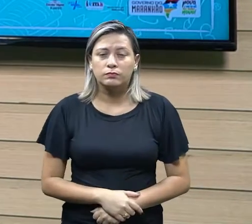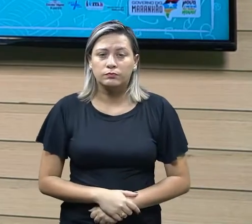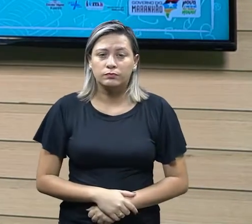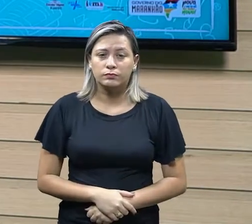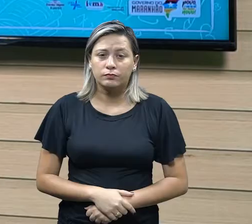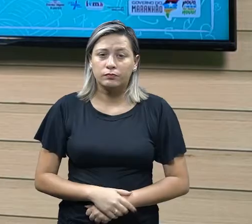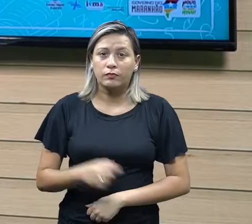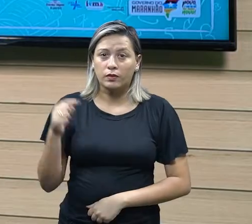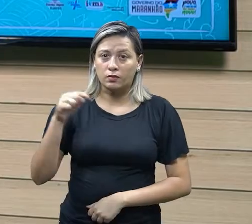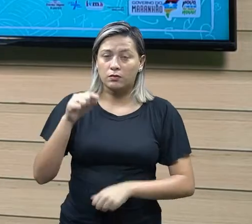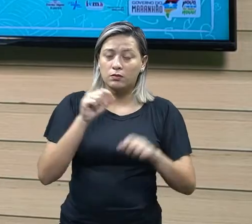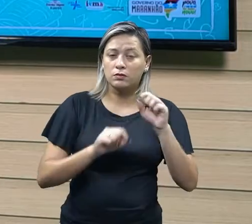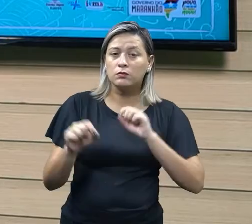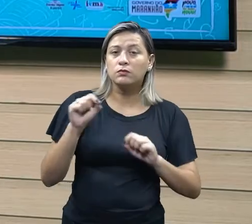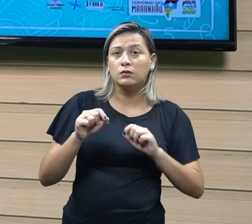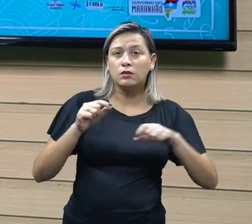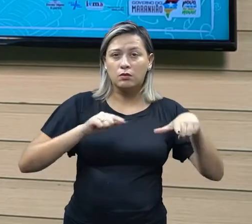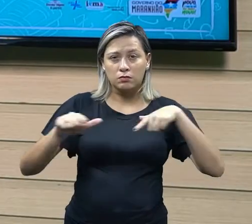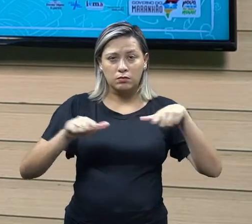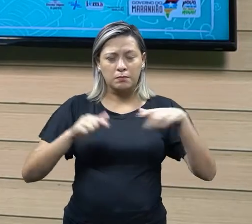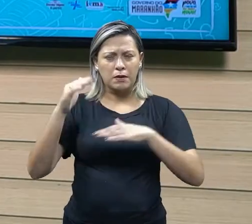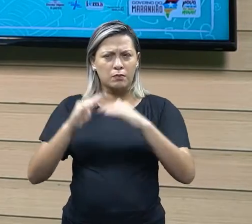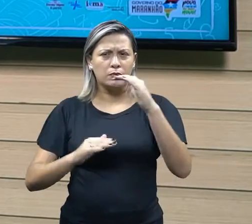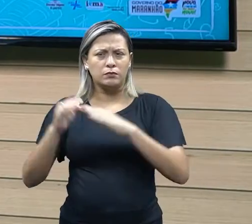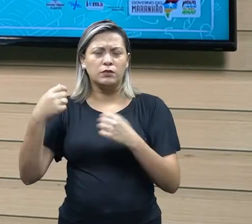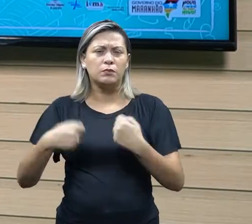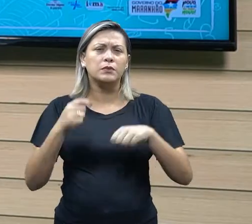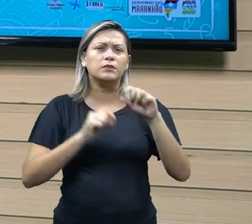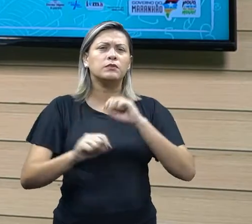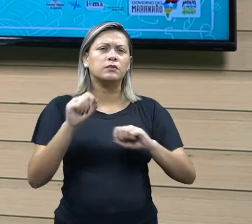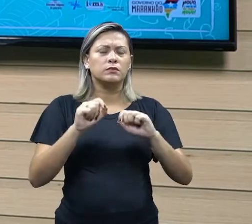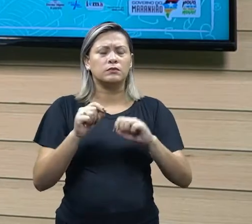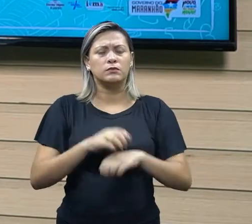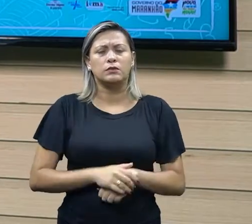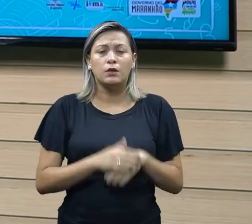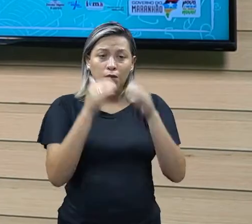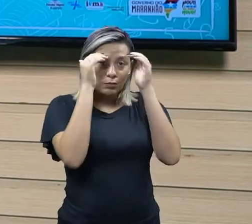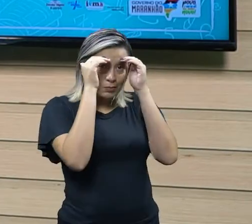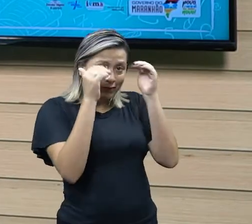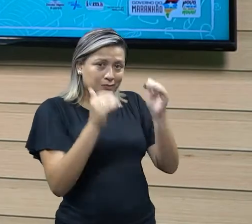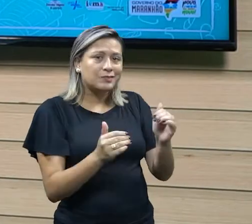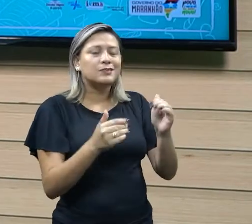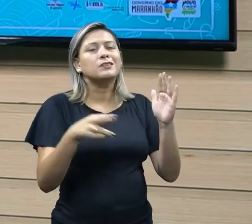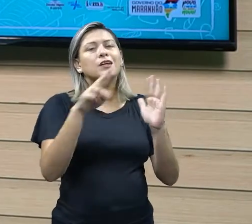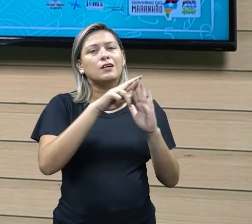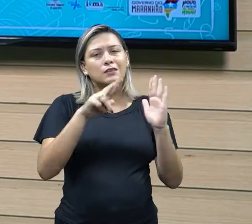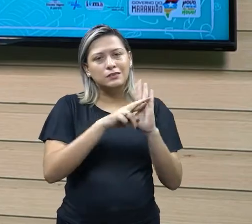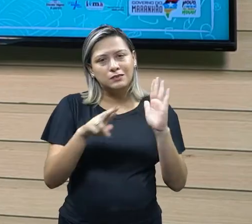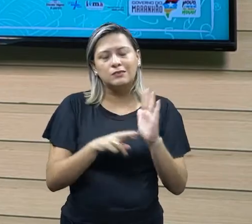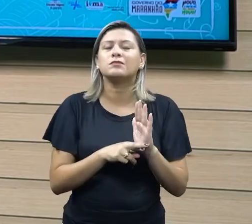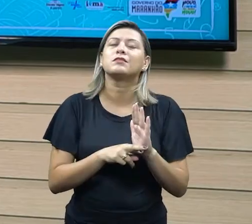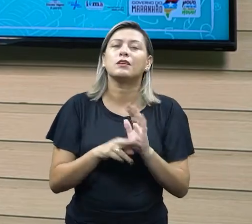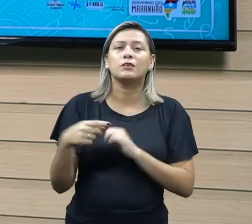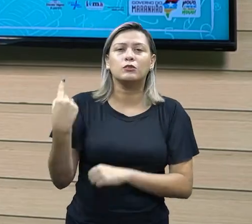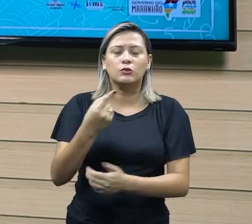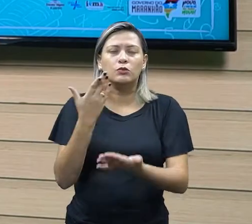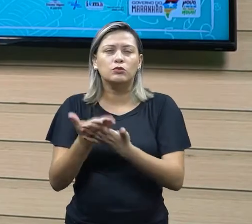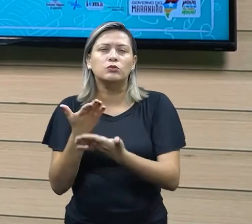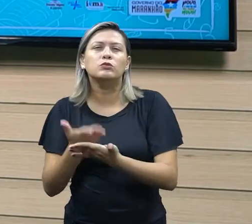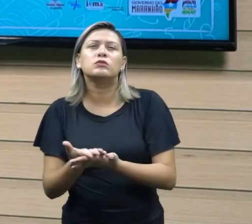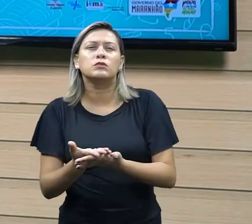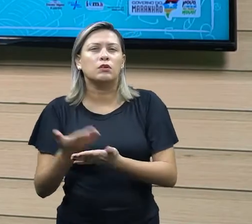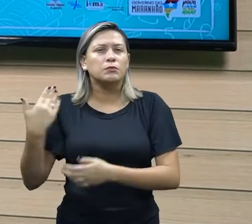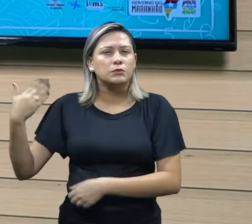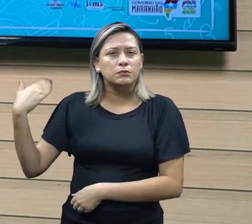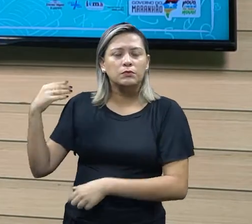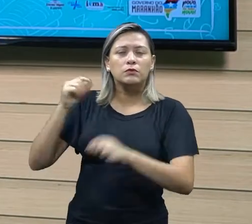um trabalho profissional, ele tem que seguir aquelas regras que a gente falou lá nas nossas primeiras aulas. Tem que estar